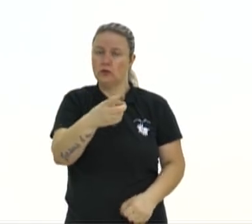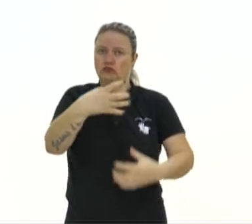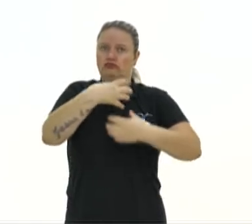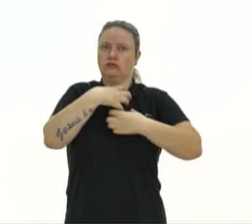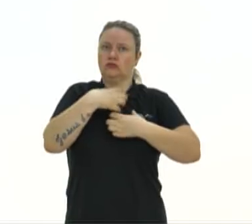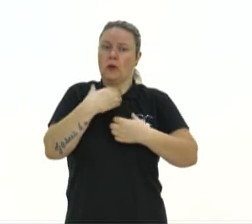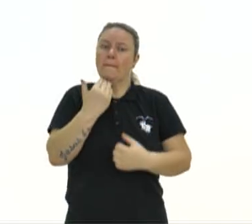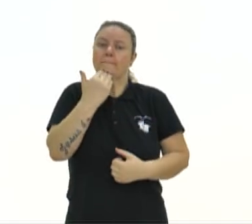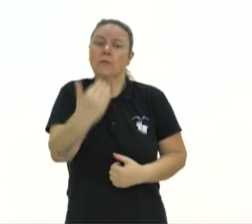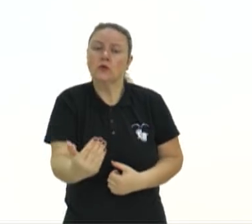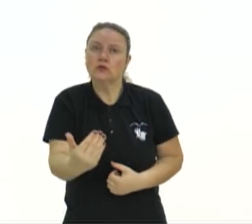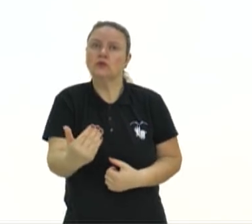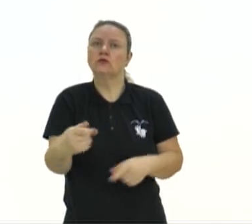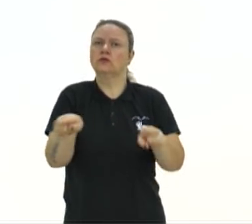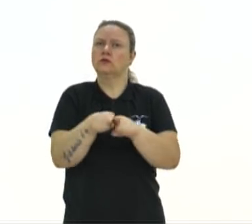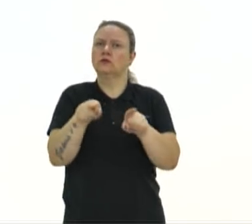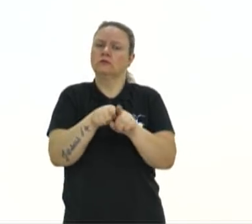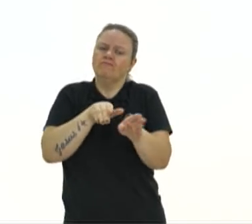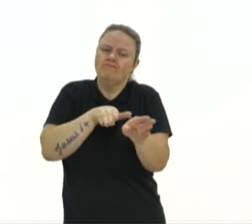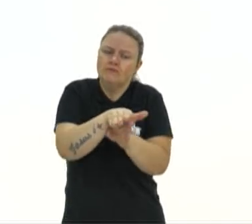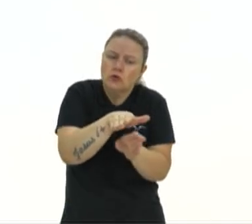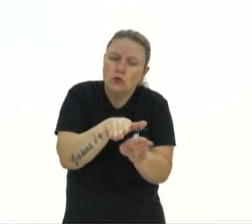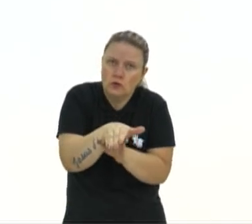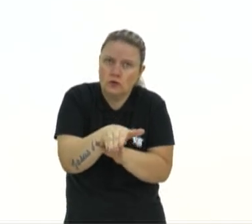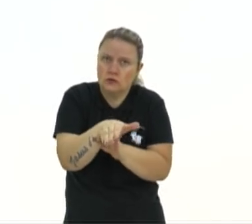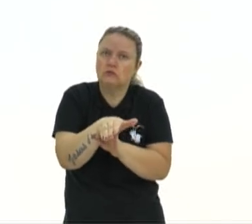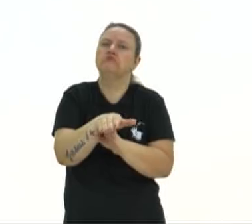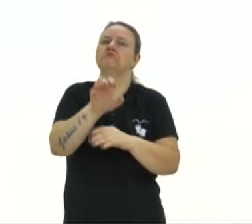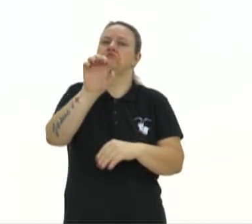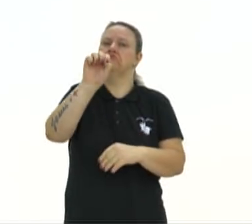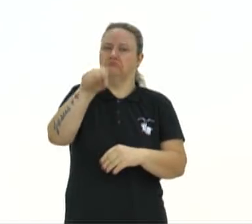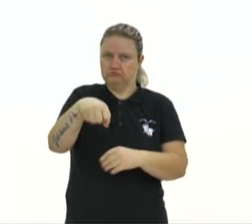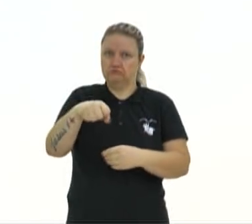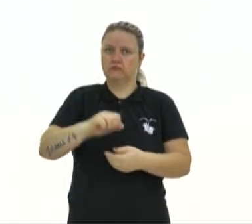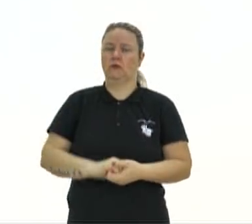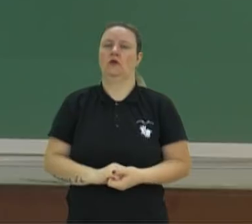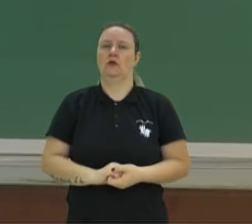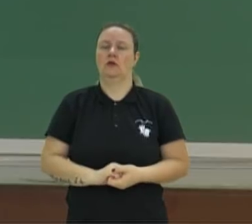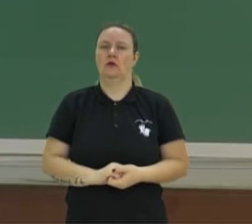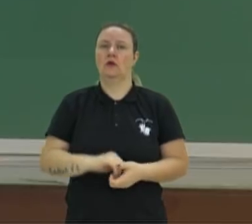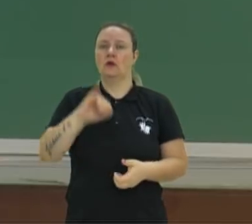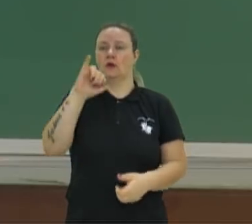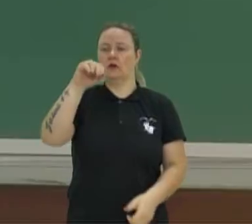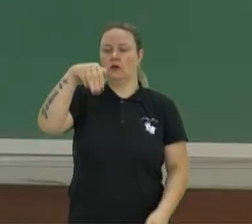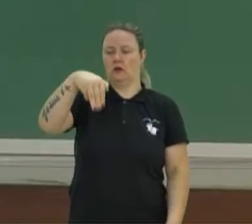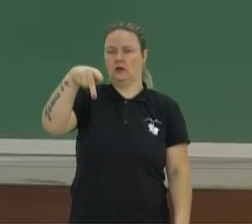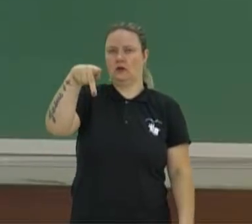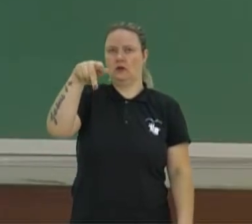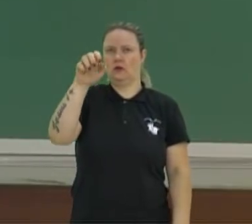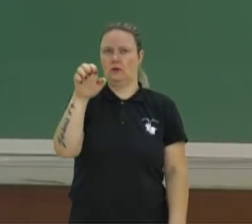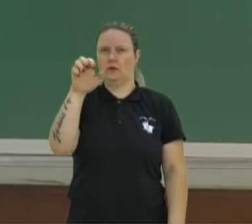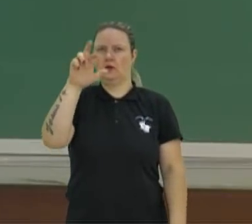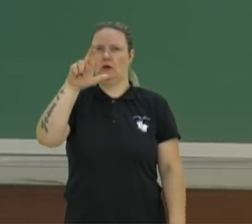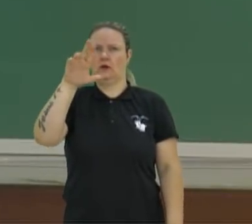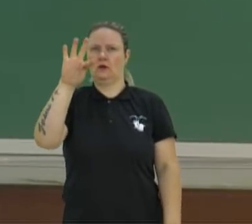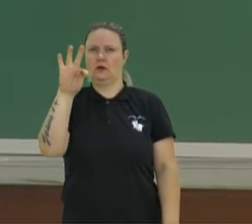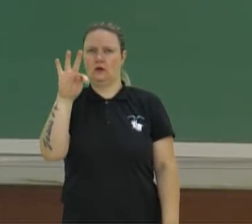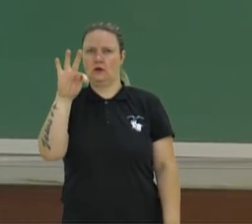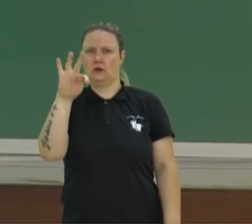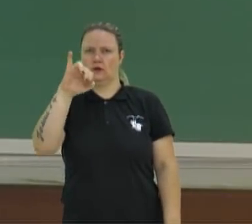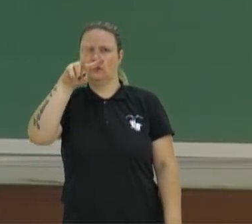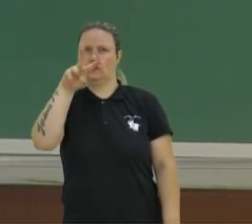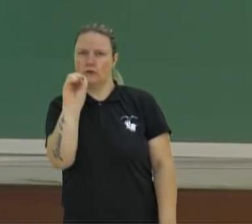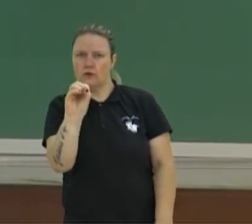de pedido e orientação. Isso mesmo. Veja só, nós temos pare, pense,